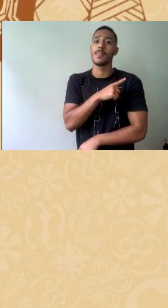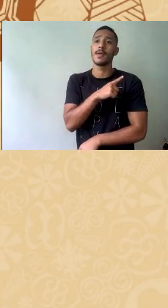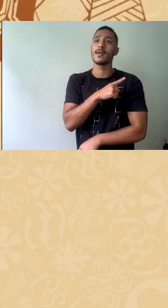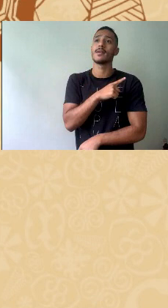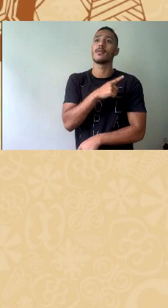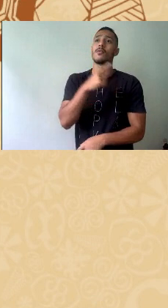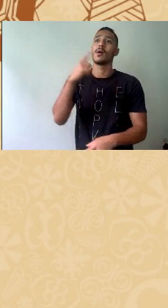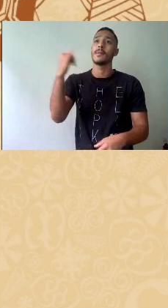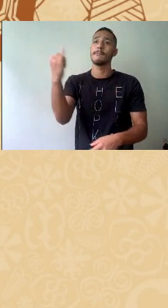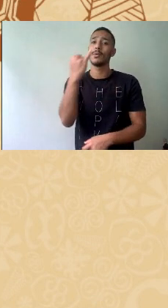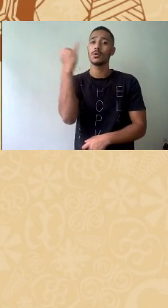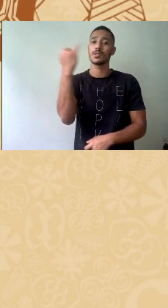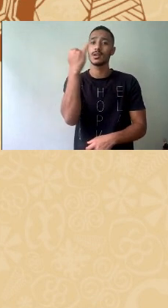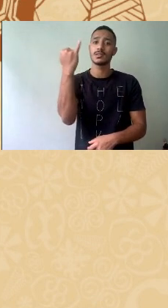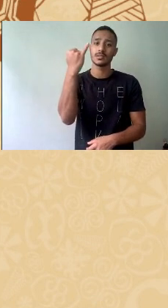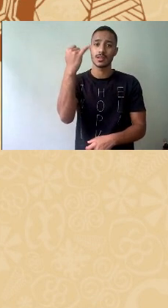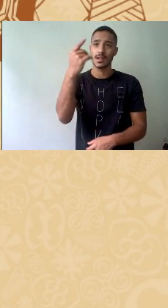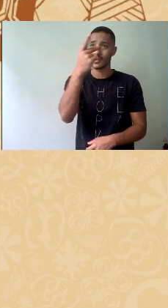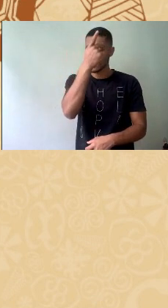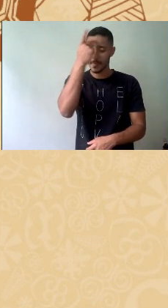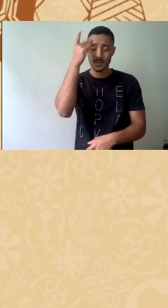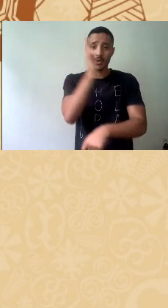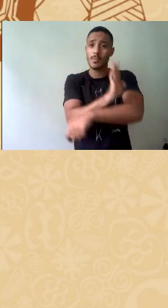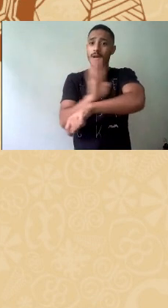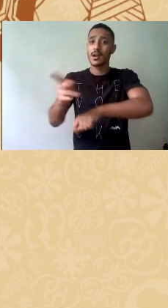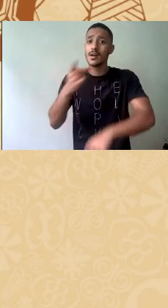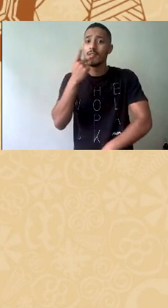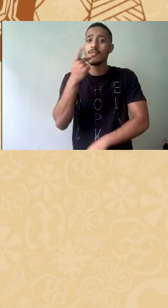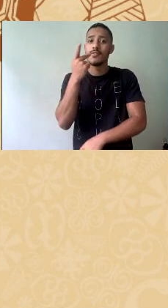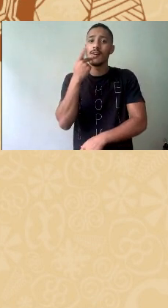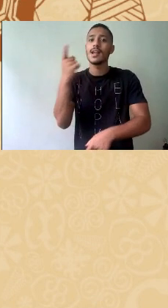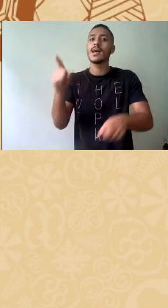nessa conversa e que eu acho que elas precisam falar.